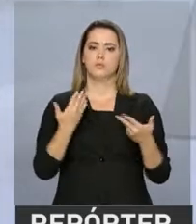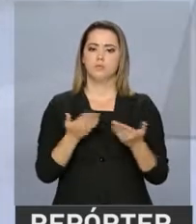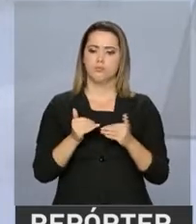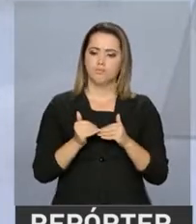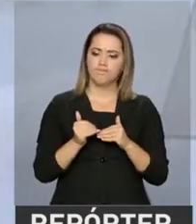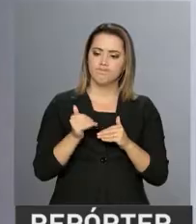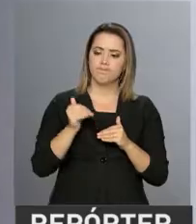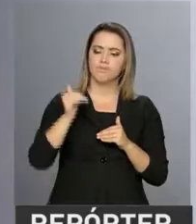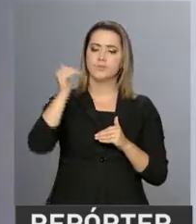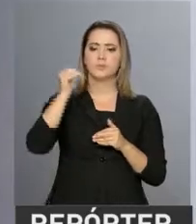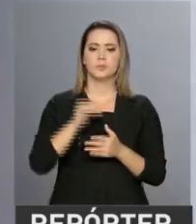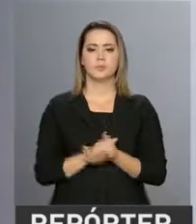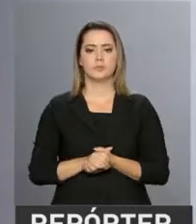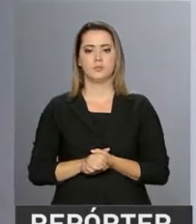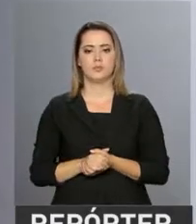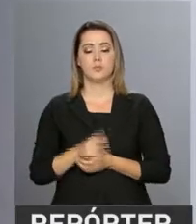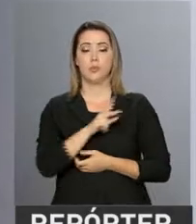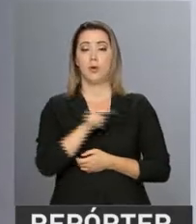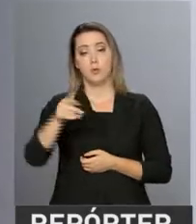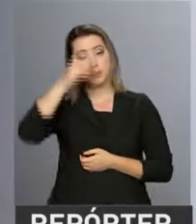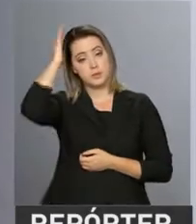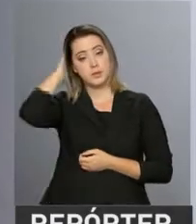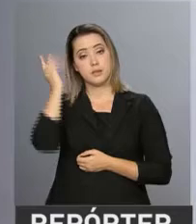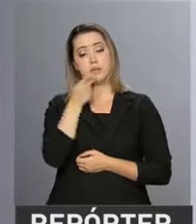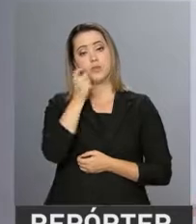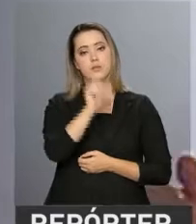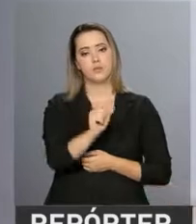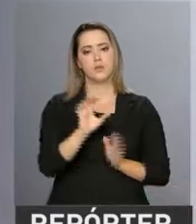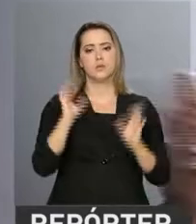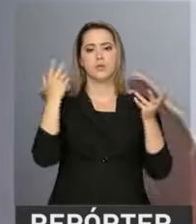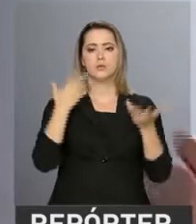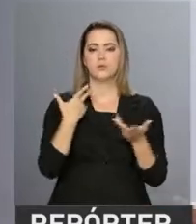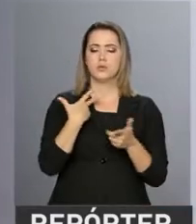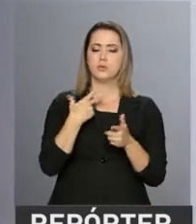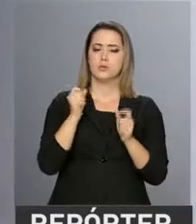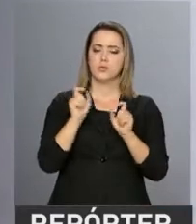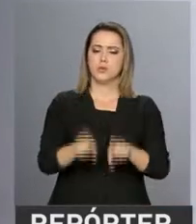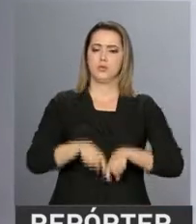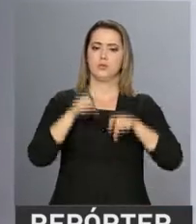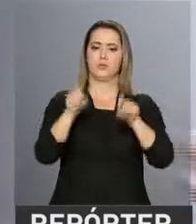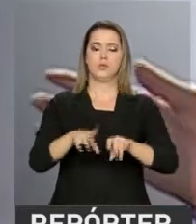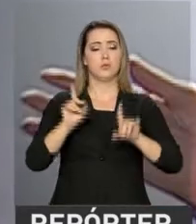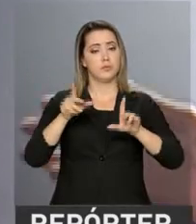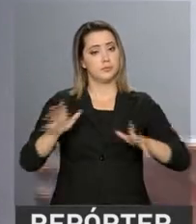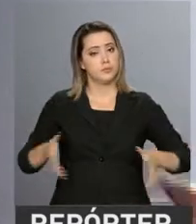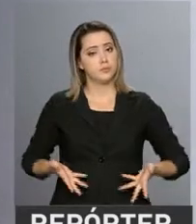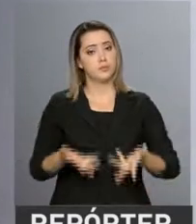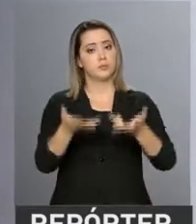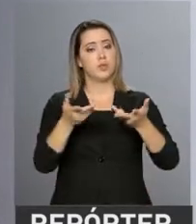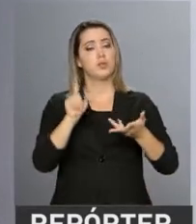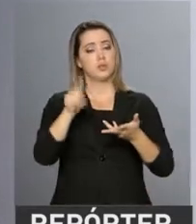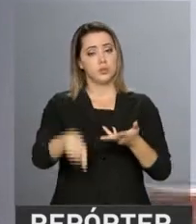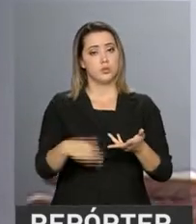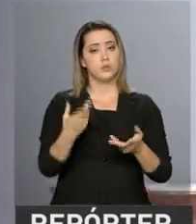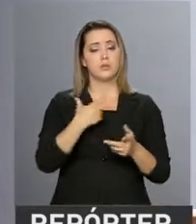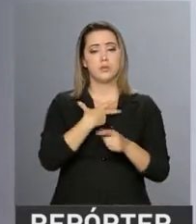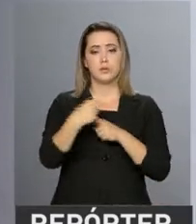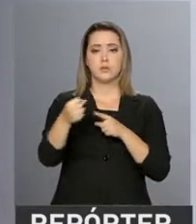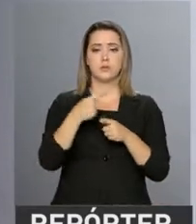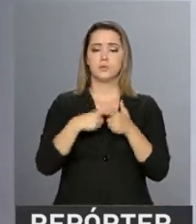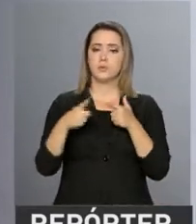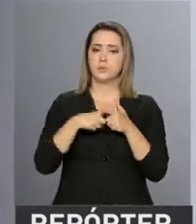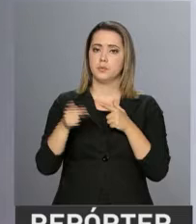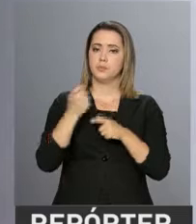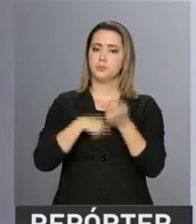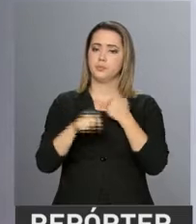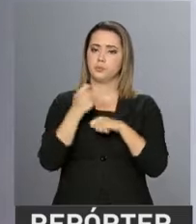sustentável ao longo do tempo. O presidente Michel Temer afirmou que o sucesso do agronegócio é estímulo para superar a crise econômica e também falou